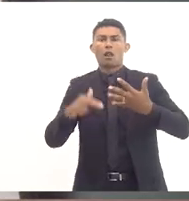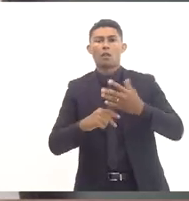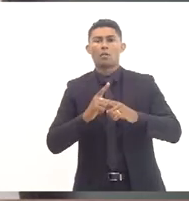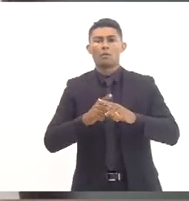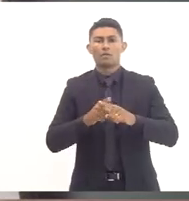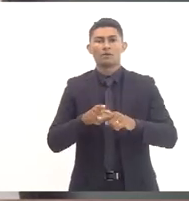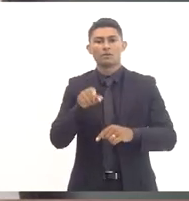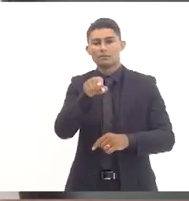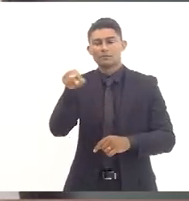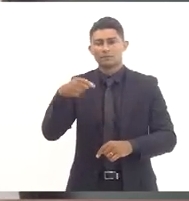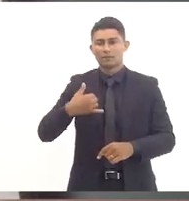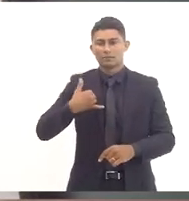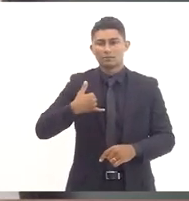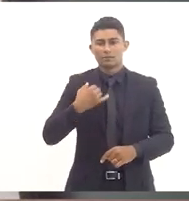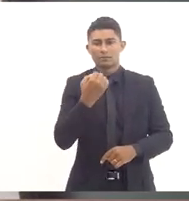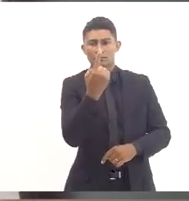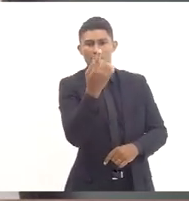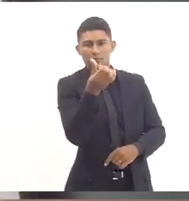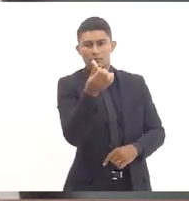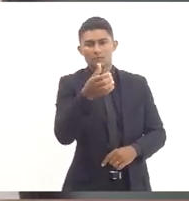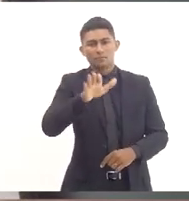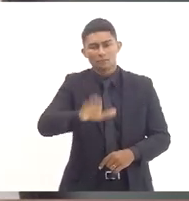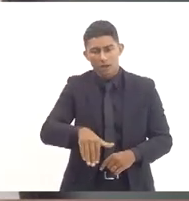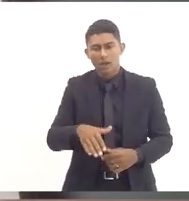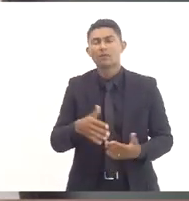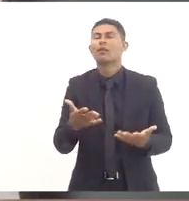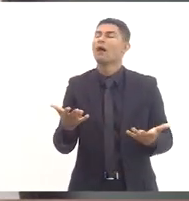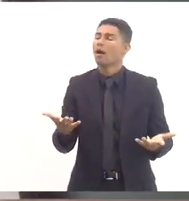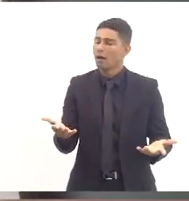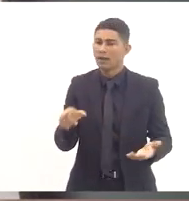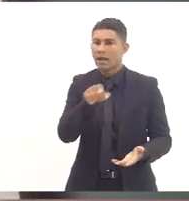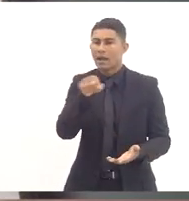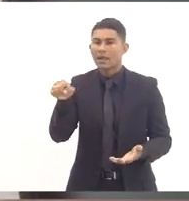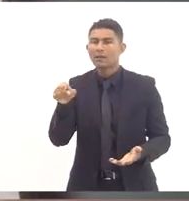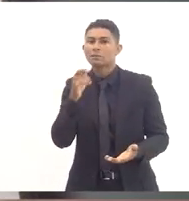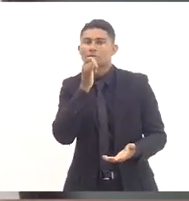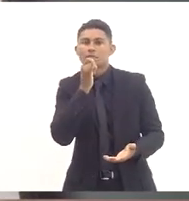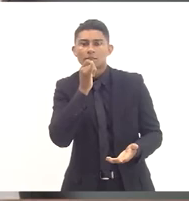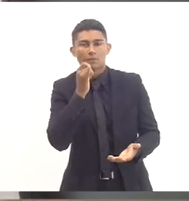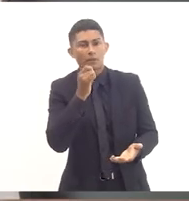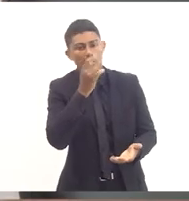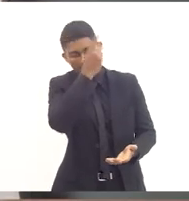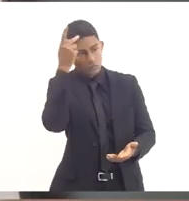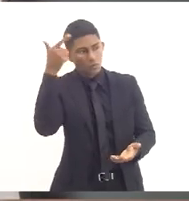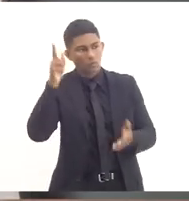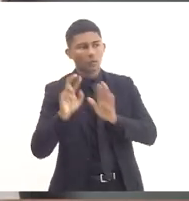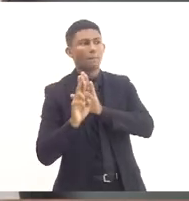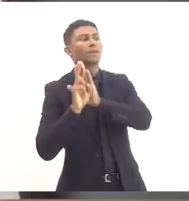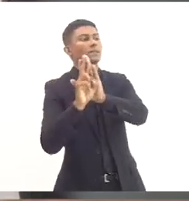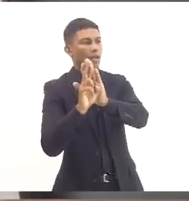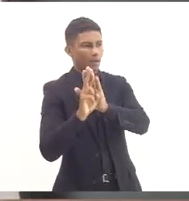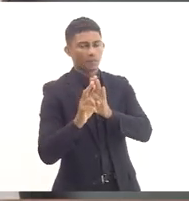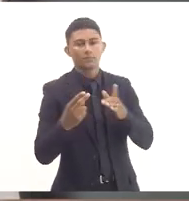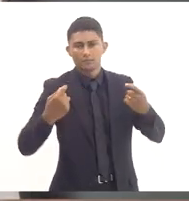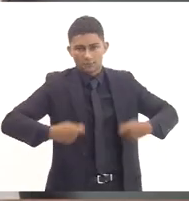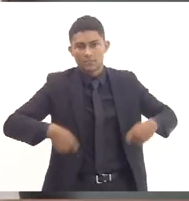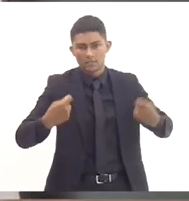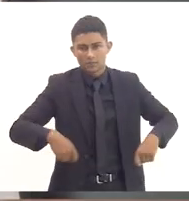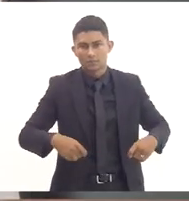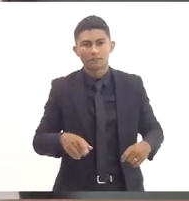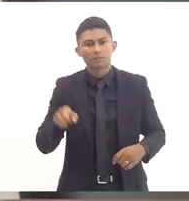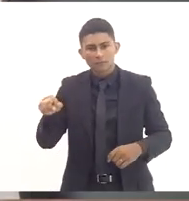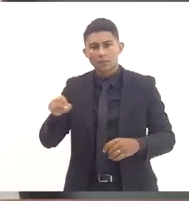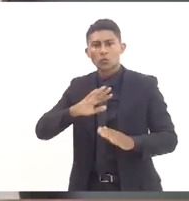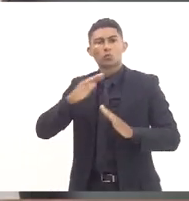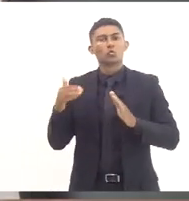anos esse absolutamente incapaz e tem que ser representado né e não pode praticar é todos os atos da vida civil né